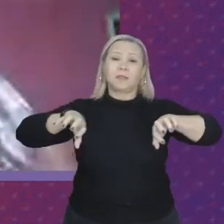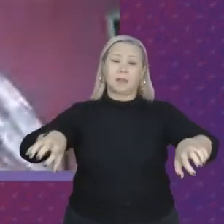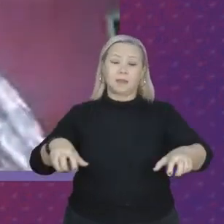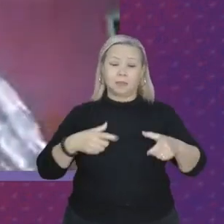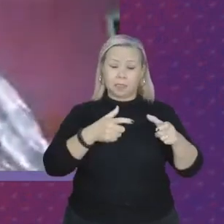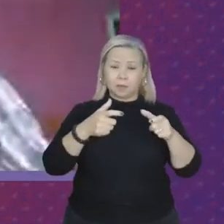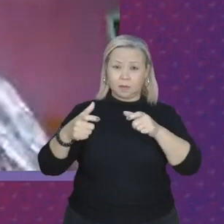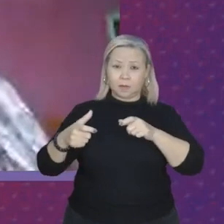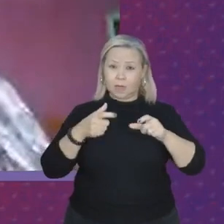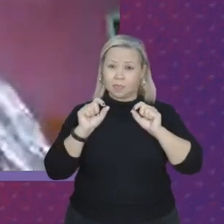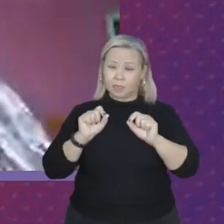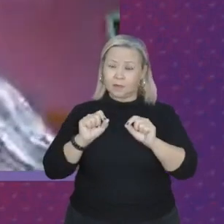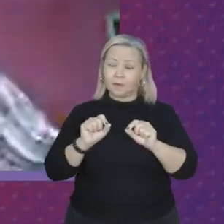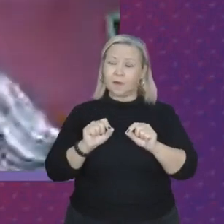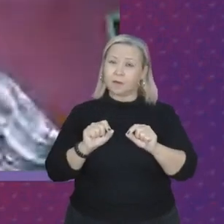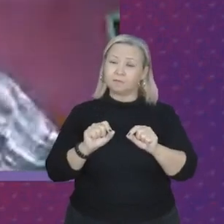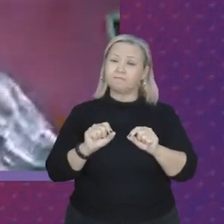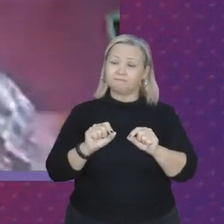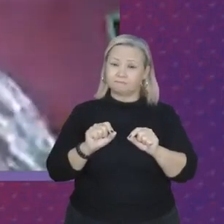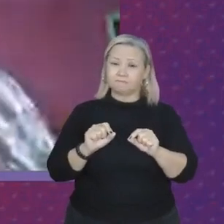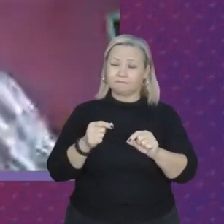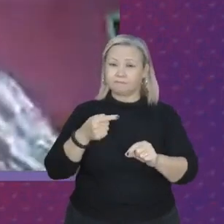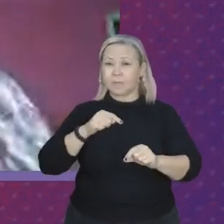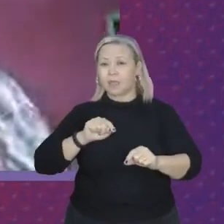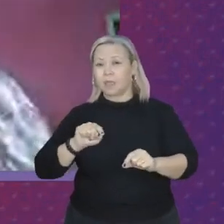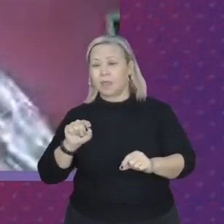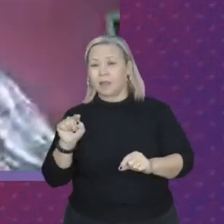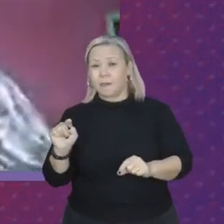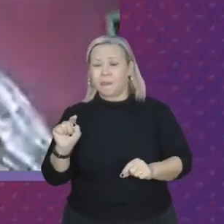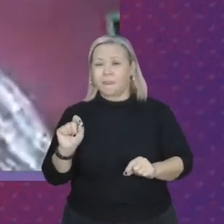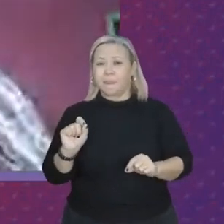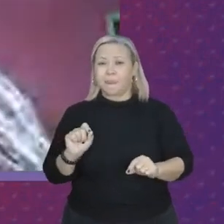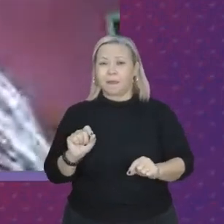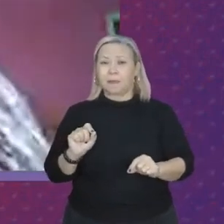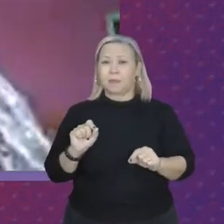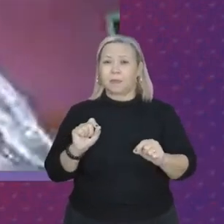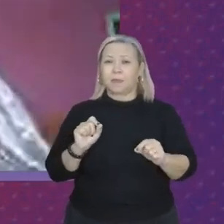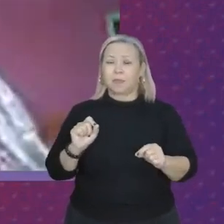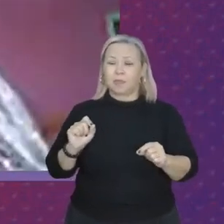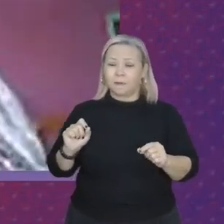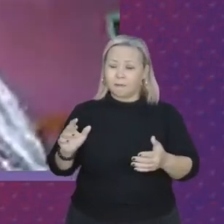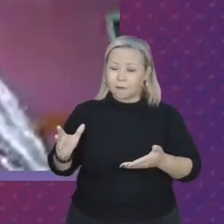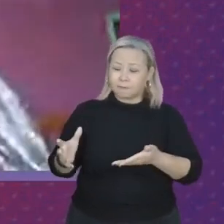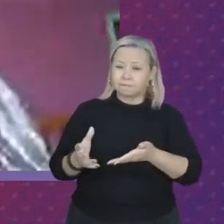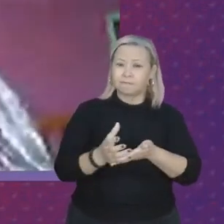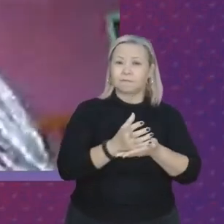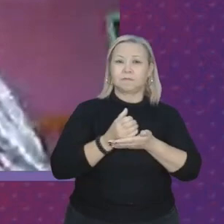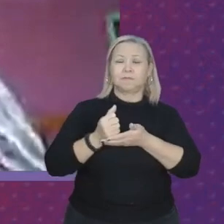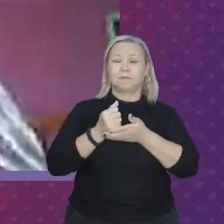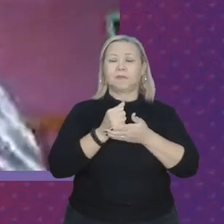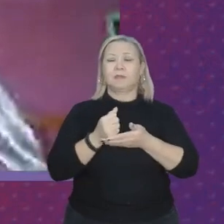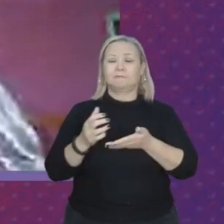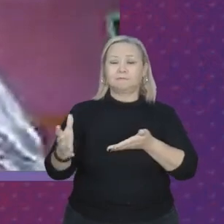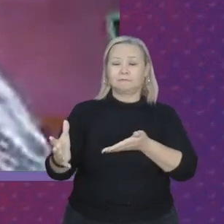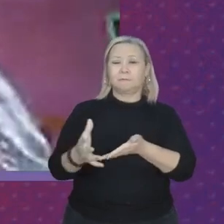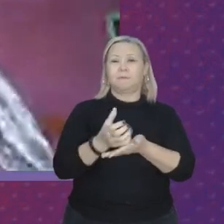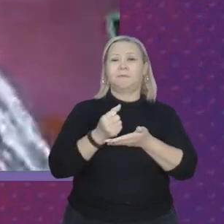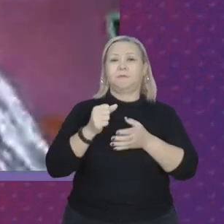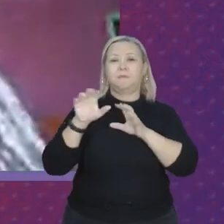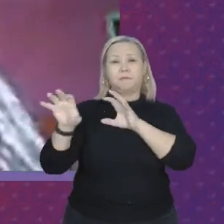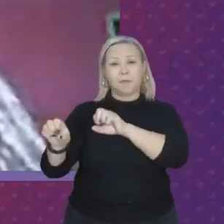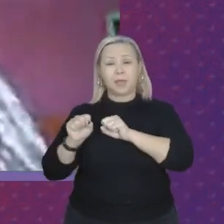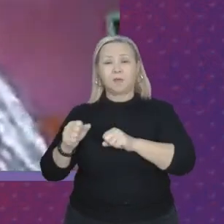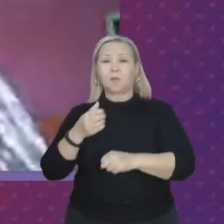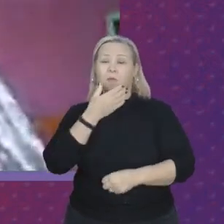que foram aí, como bem colocado, que foram cooptados ao longo da história por homens brancos, que se não